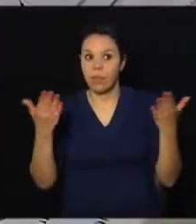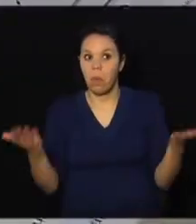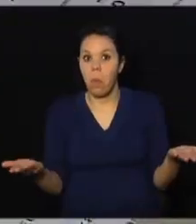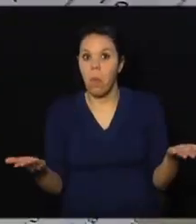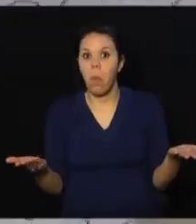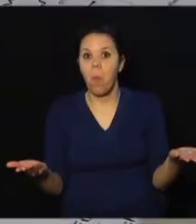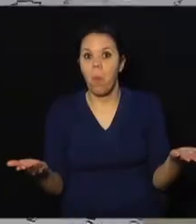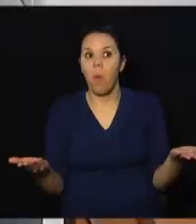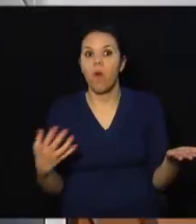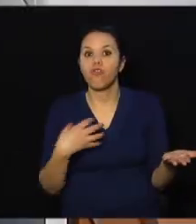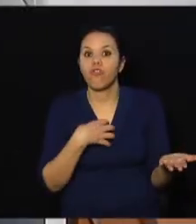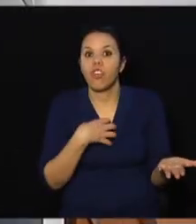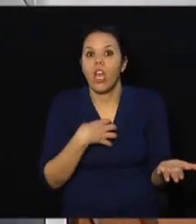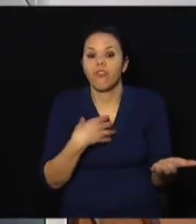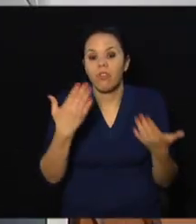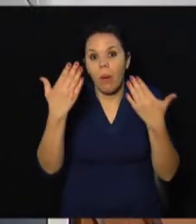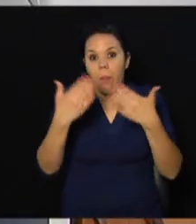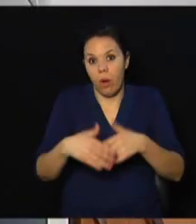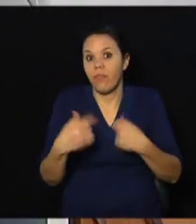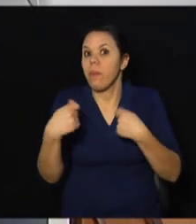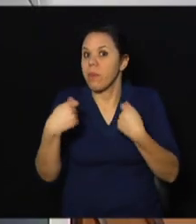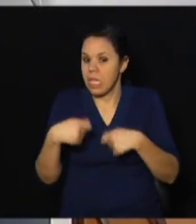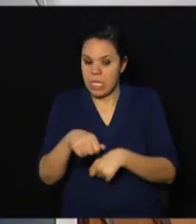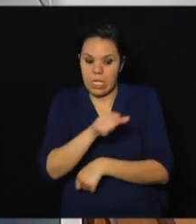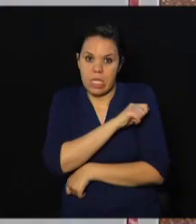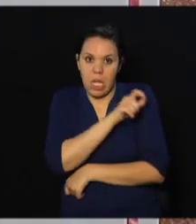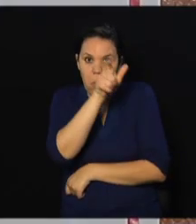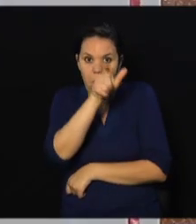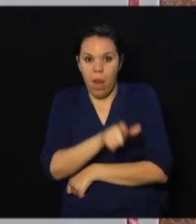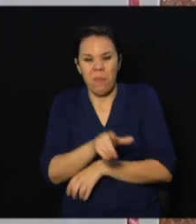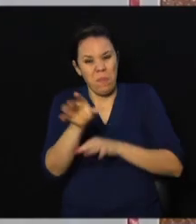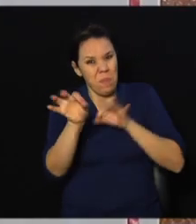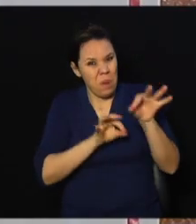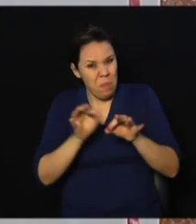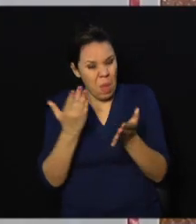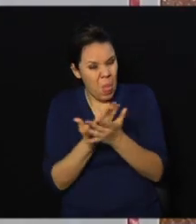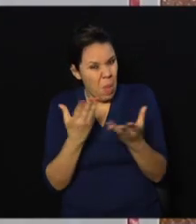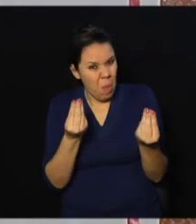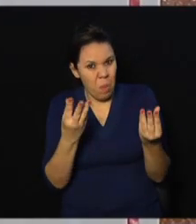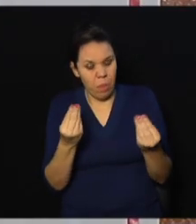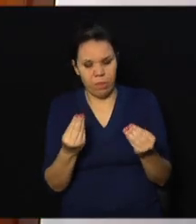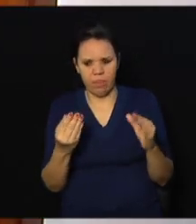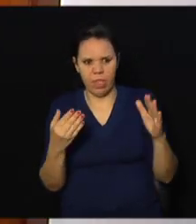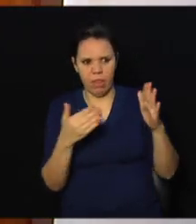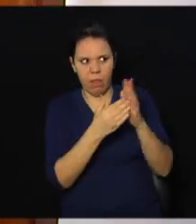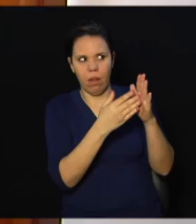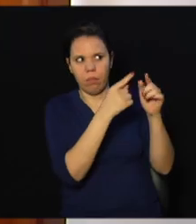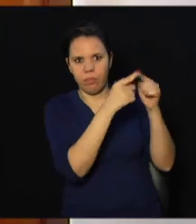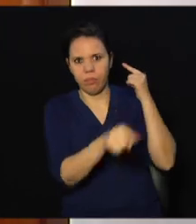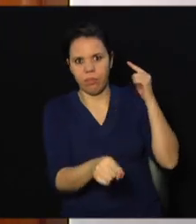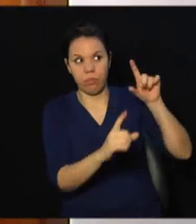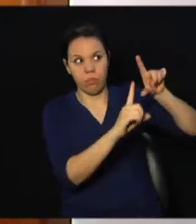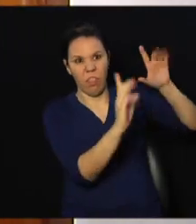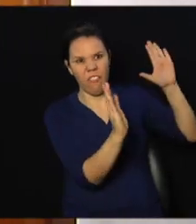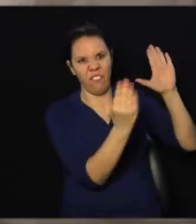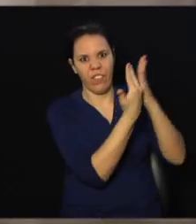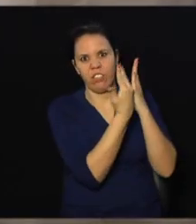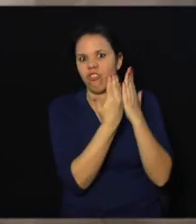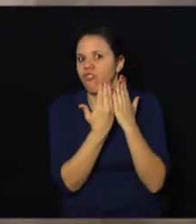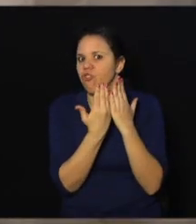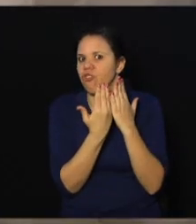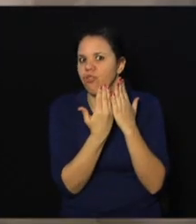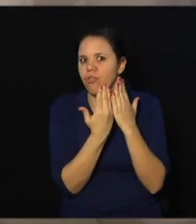seja qual for a forma, tem que se preparar e muito. Entrada proibida, porta fechada.